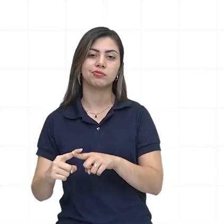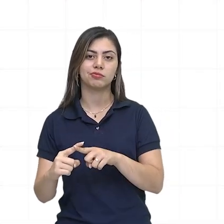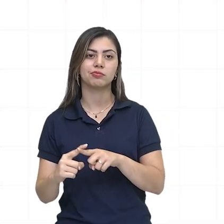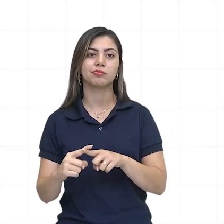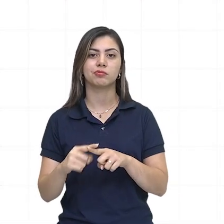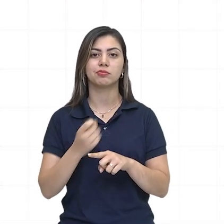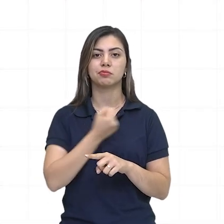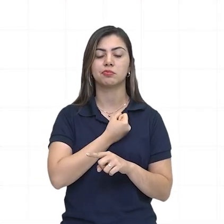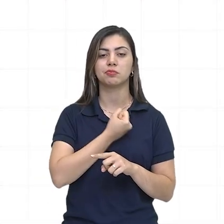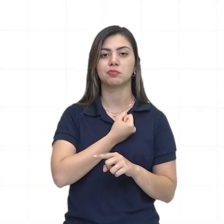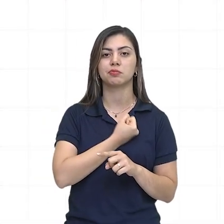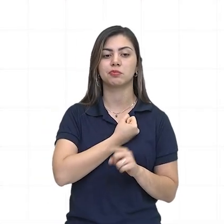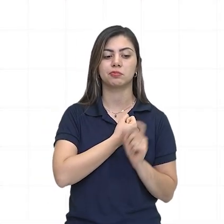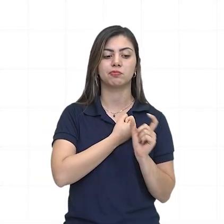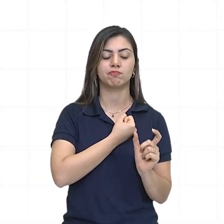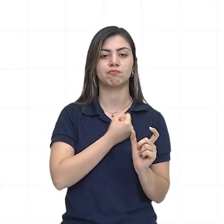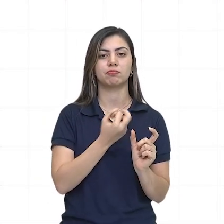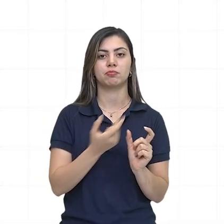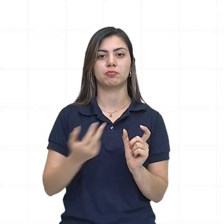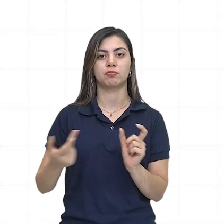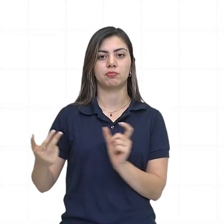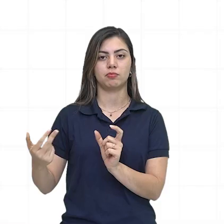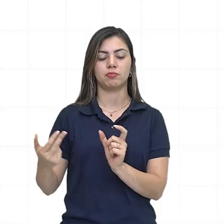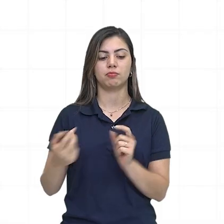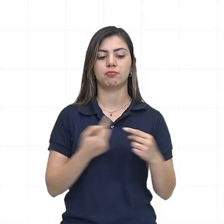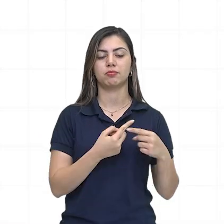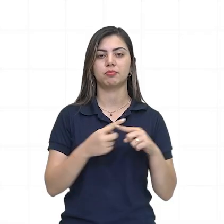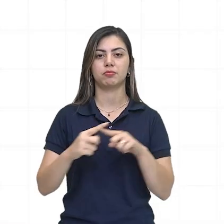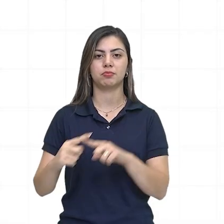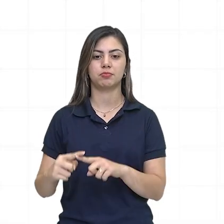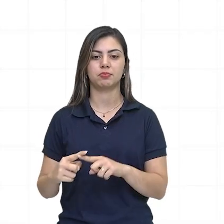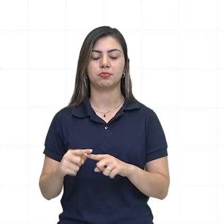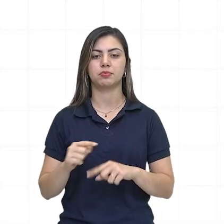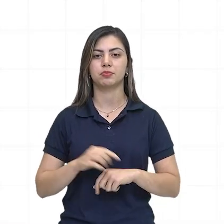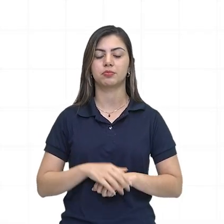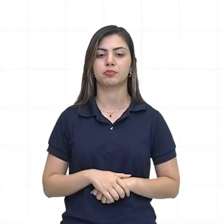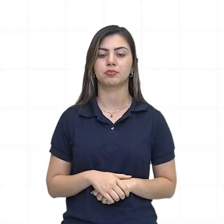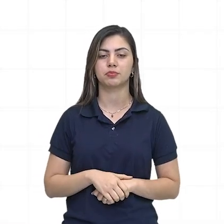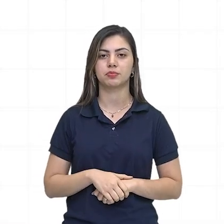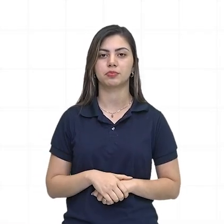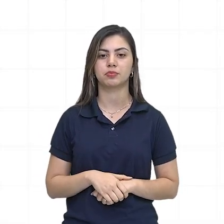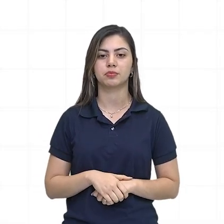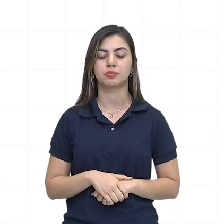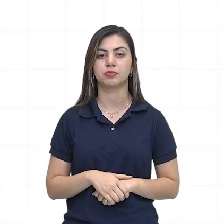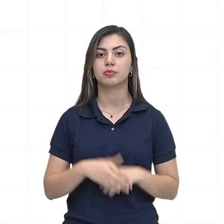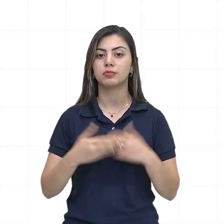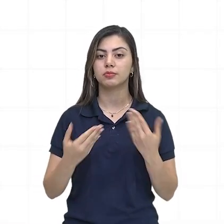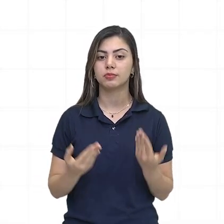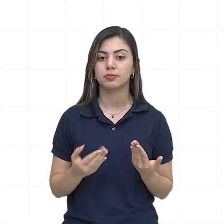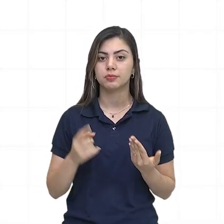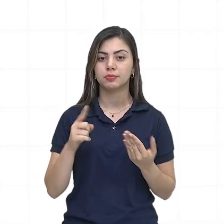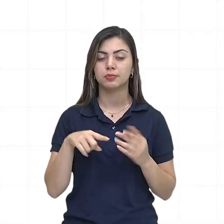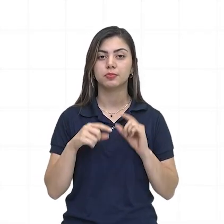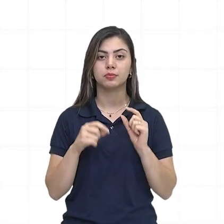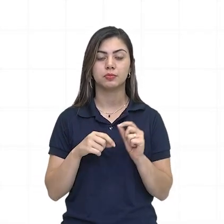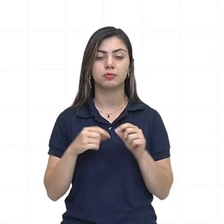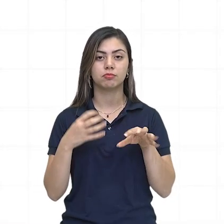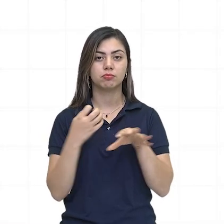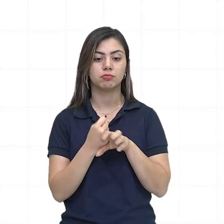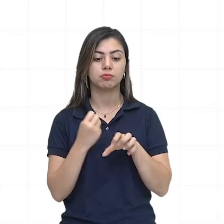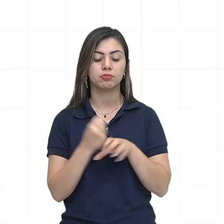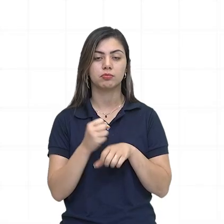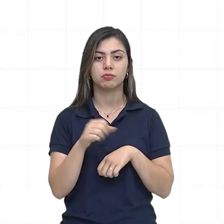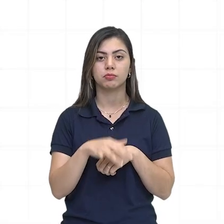fatores iguais. Então, veja bem, olha só, ela é uma operação matemática